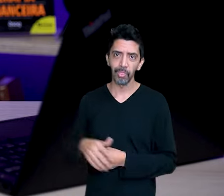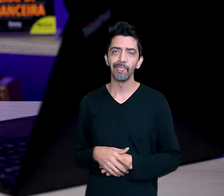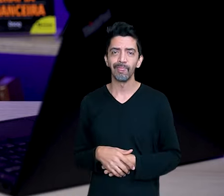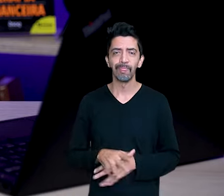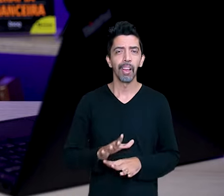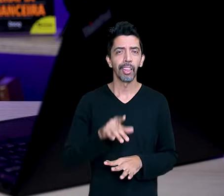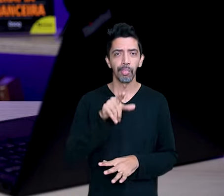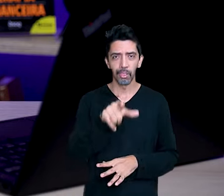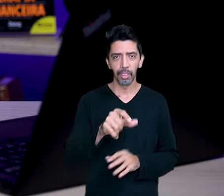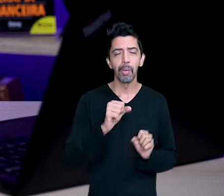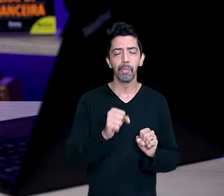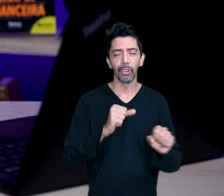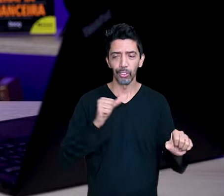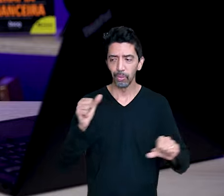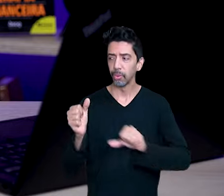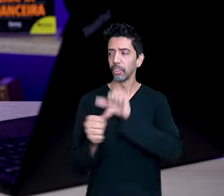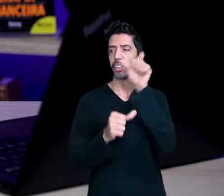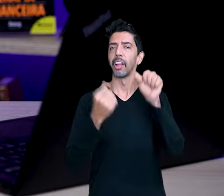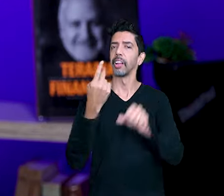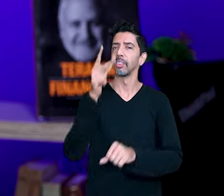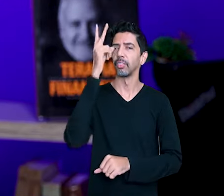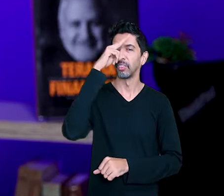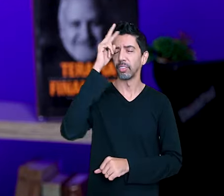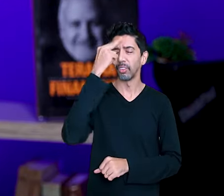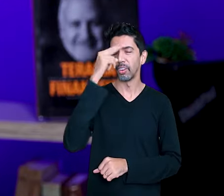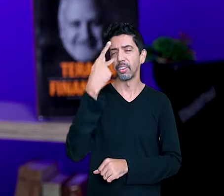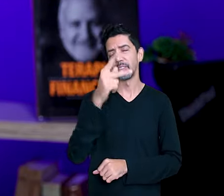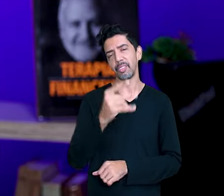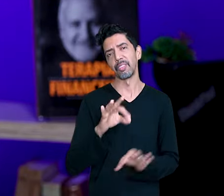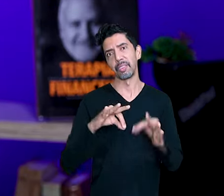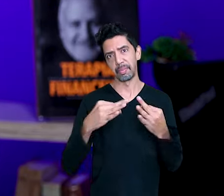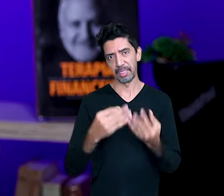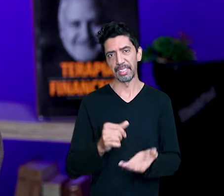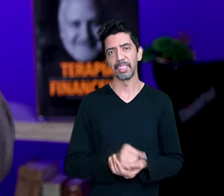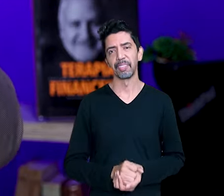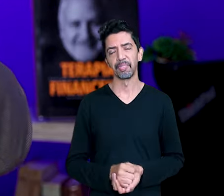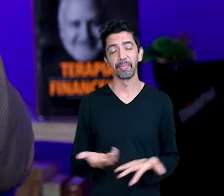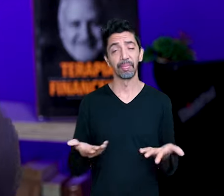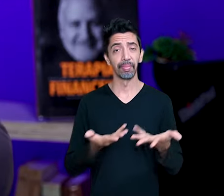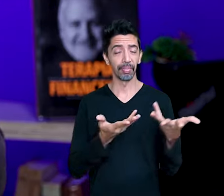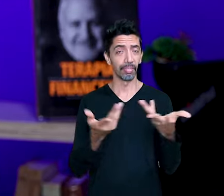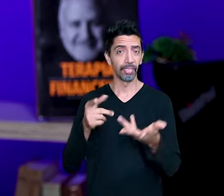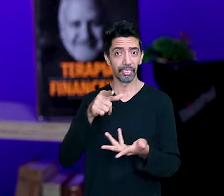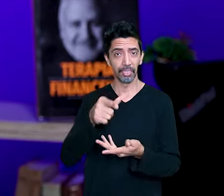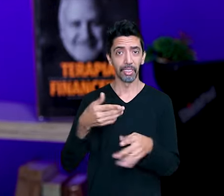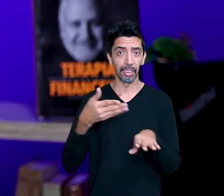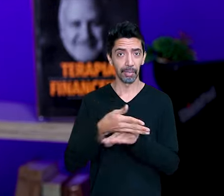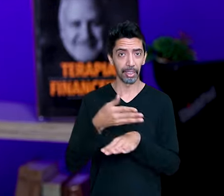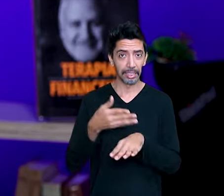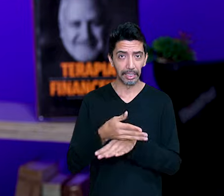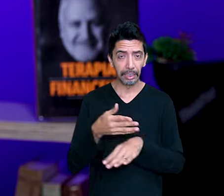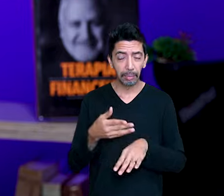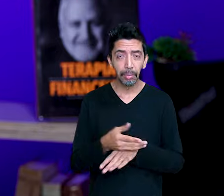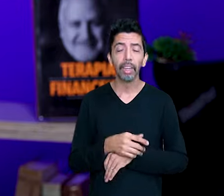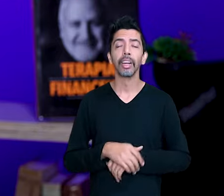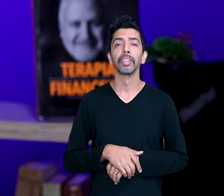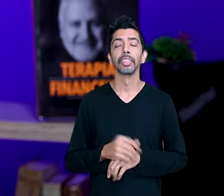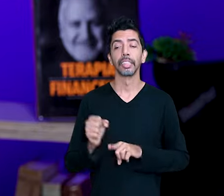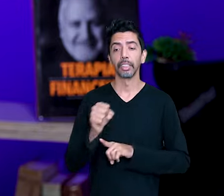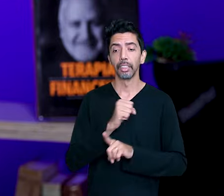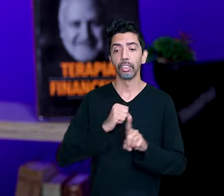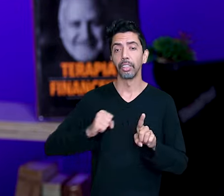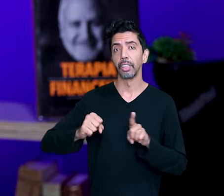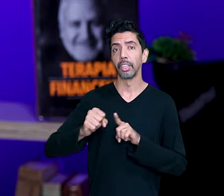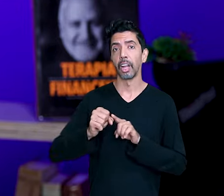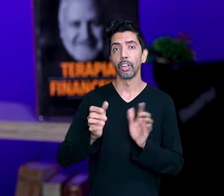só você e sua família. Convido você a fazer parte da Pleiade, dessa sociedade de pessoas